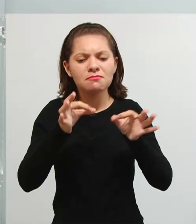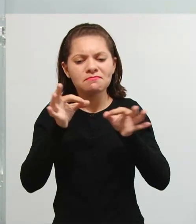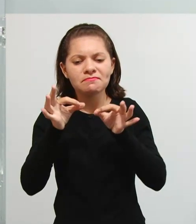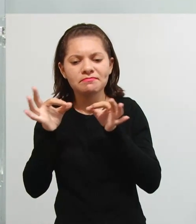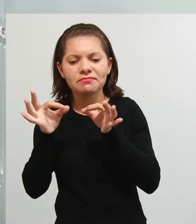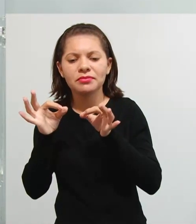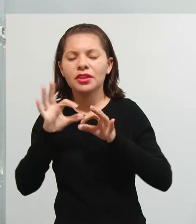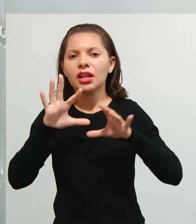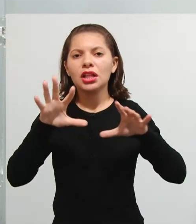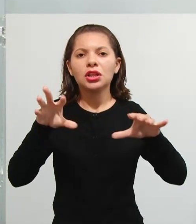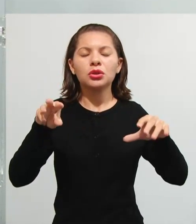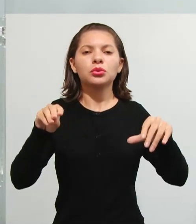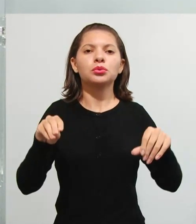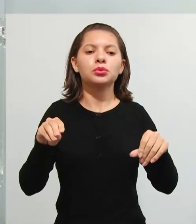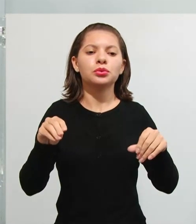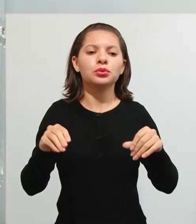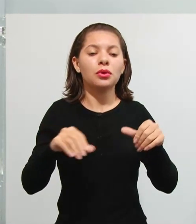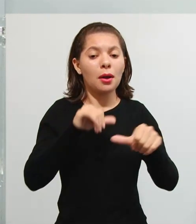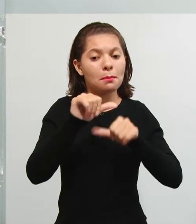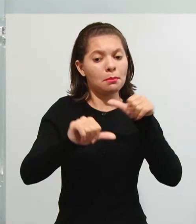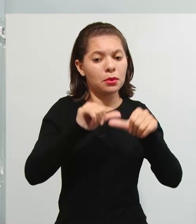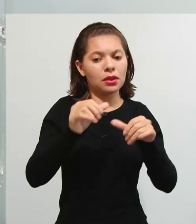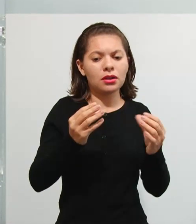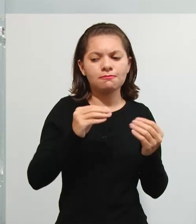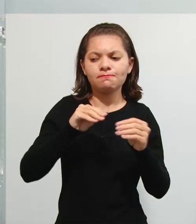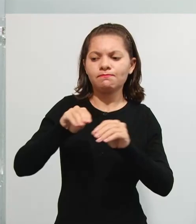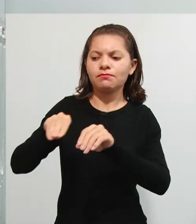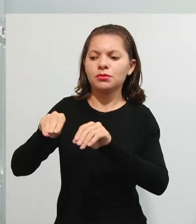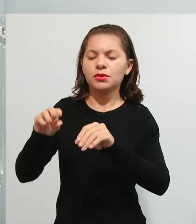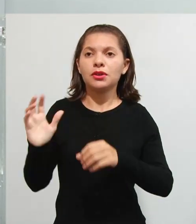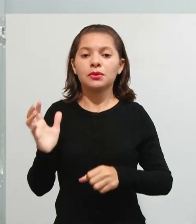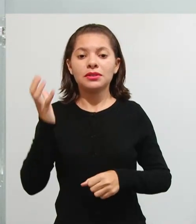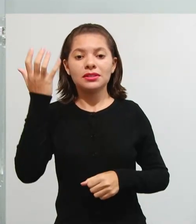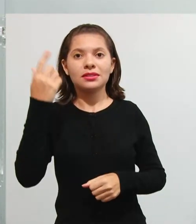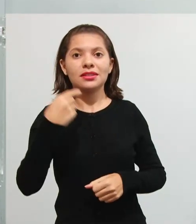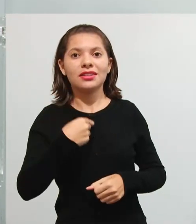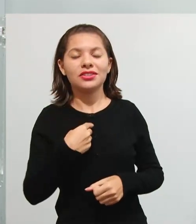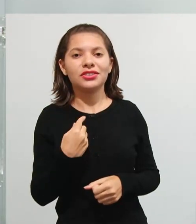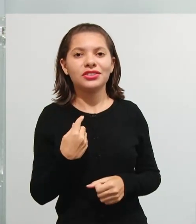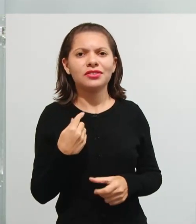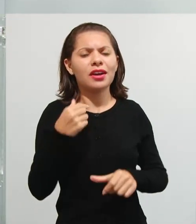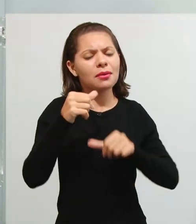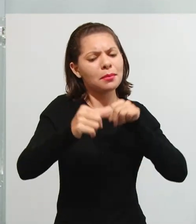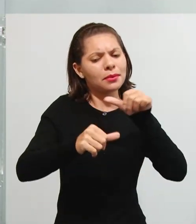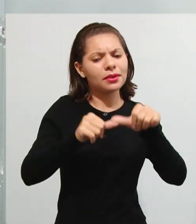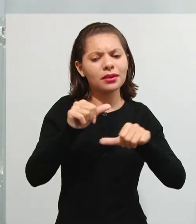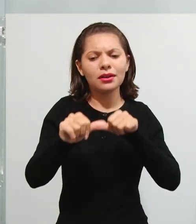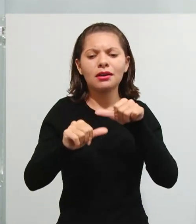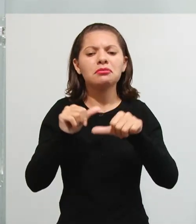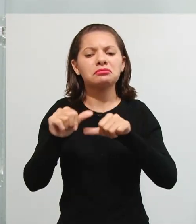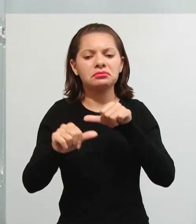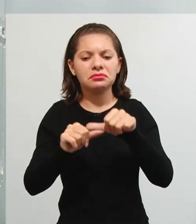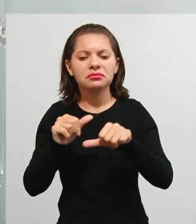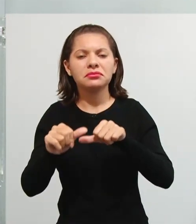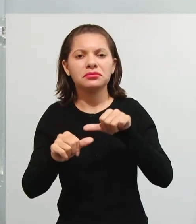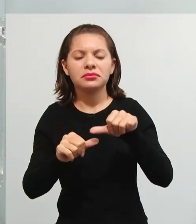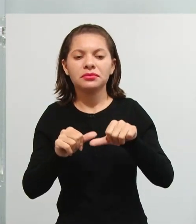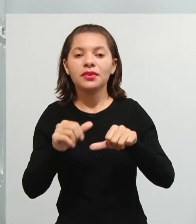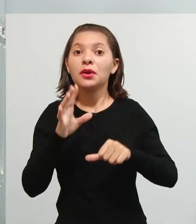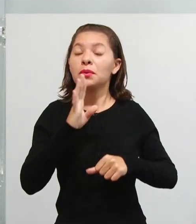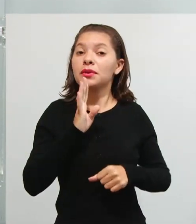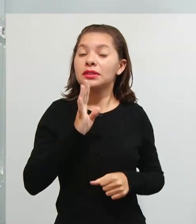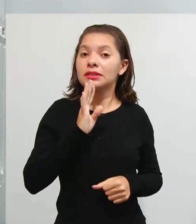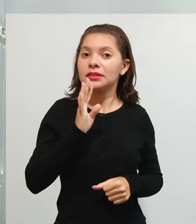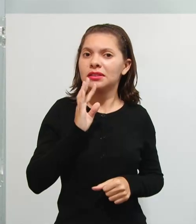isso tudo foram mudanças que foram acontecendo e a gente vai se ajustando, né? E vai conhecendo e